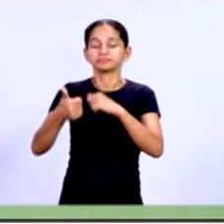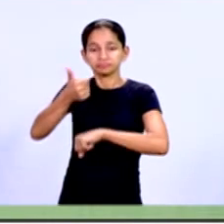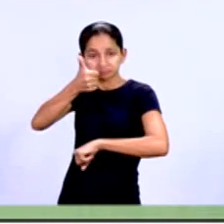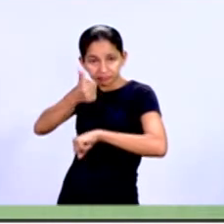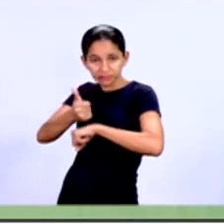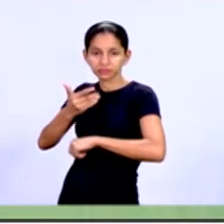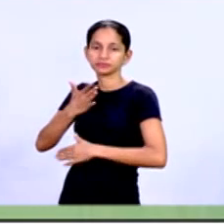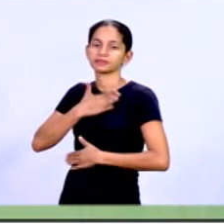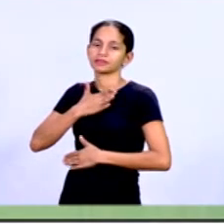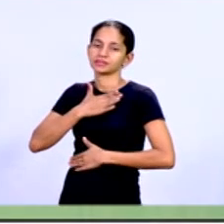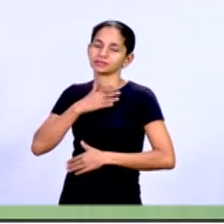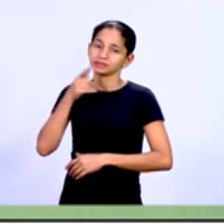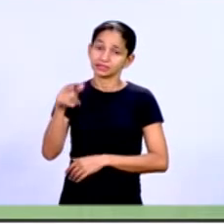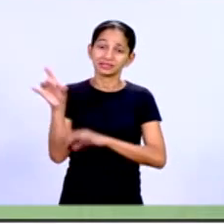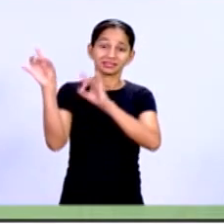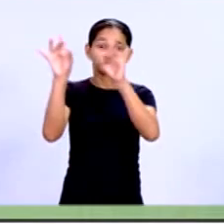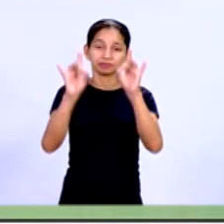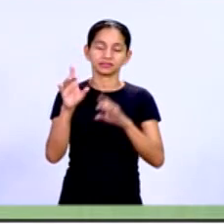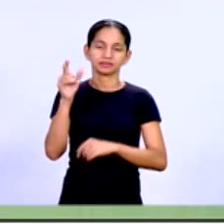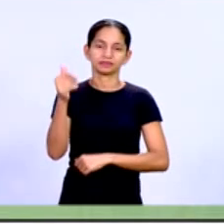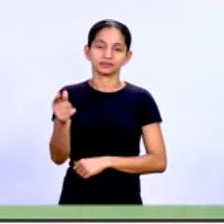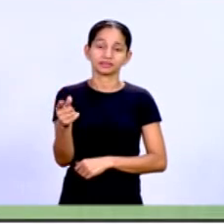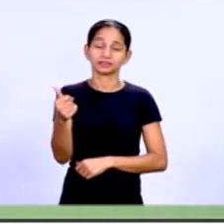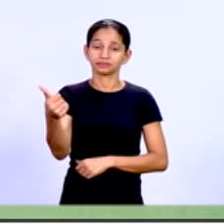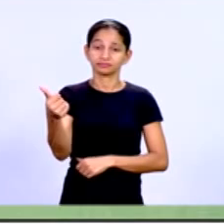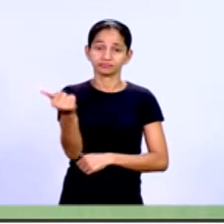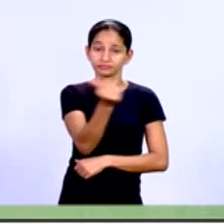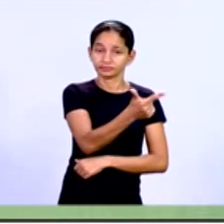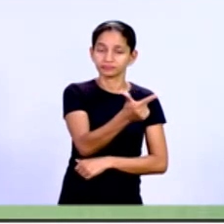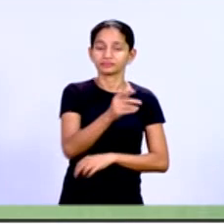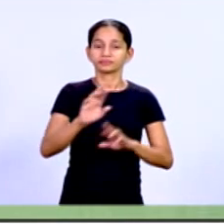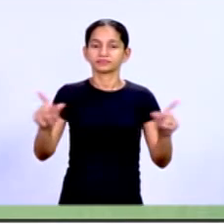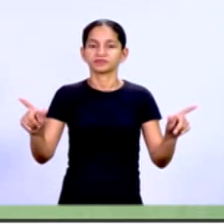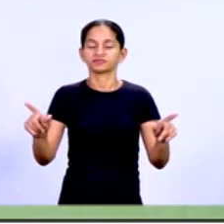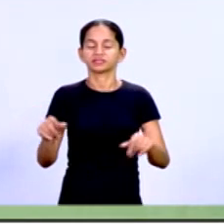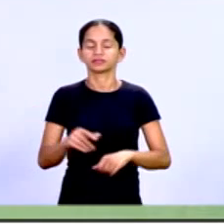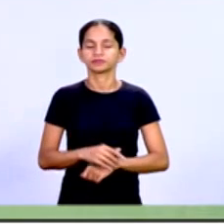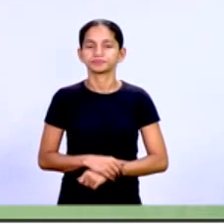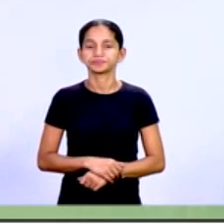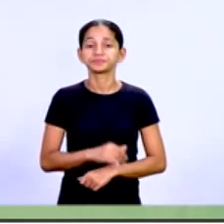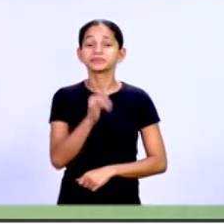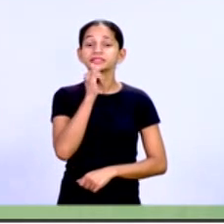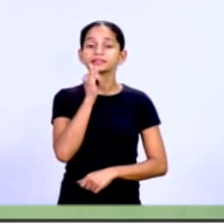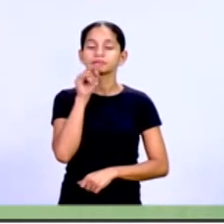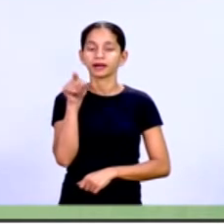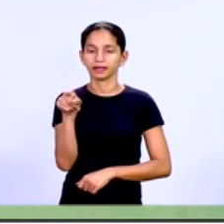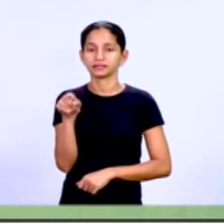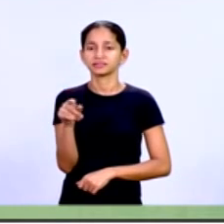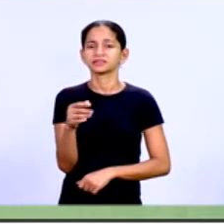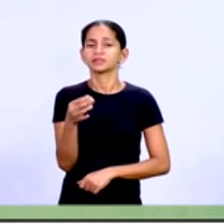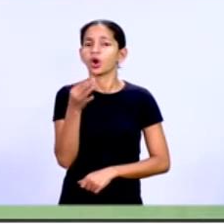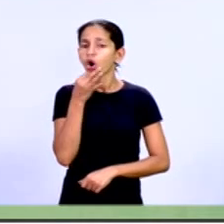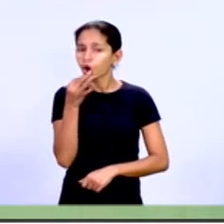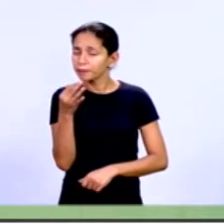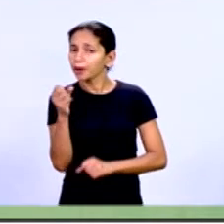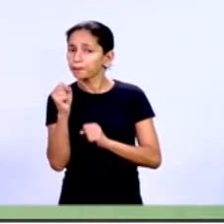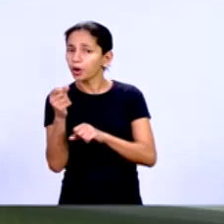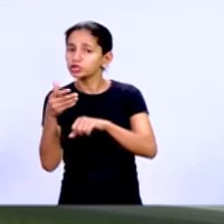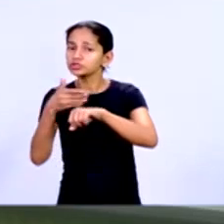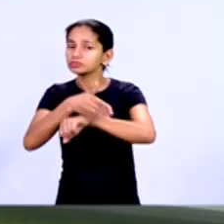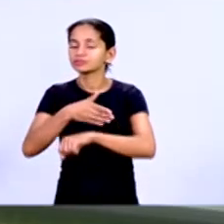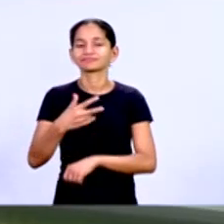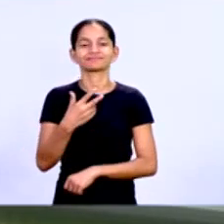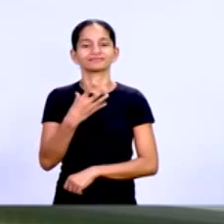empresa. Então veja o seguinte, quem adquire ações preferenciais, ele não tem direito a opinar na